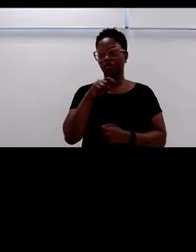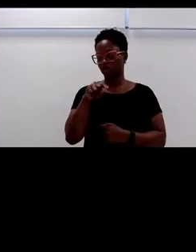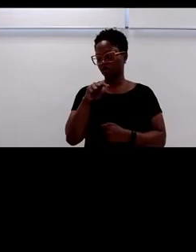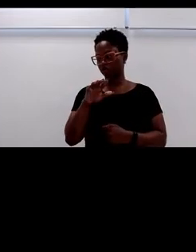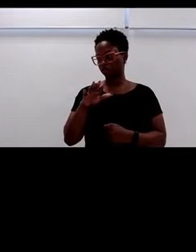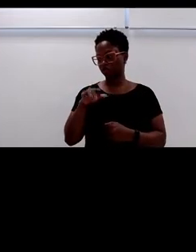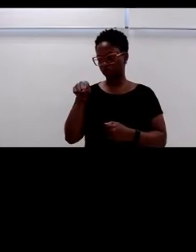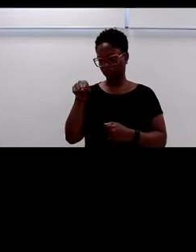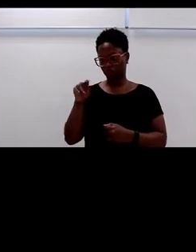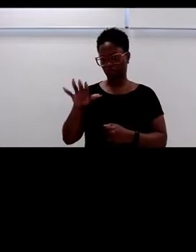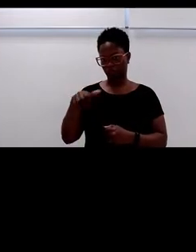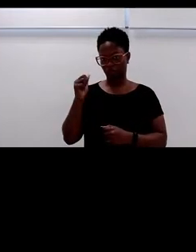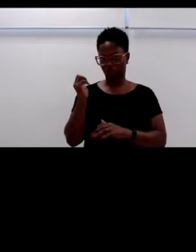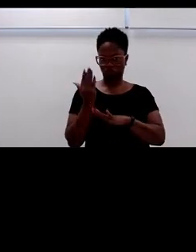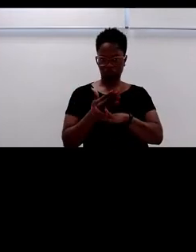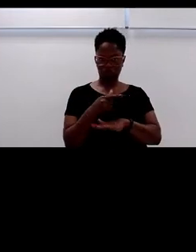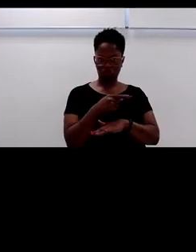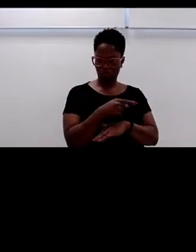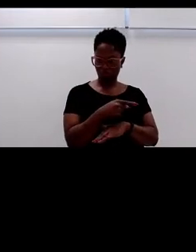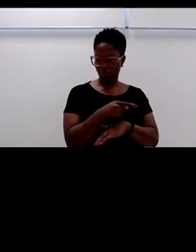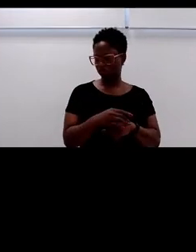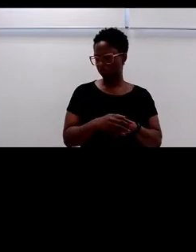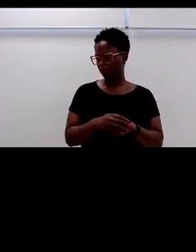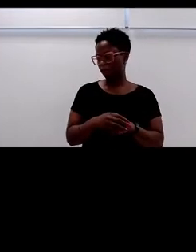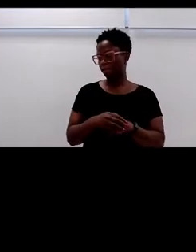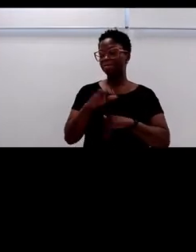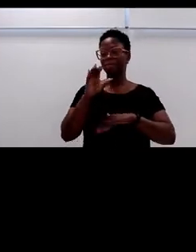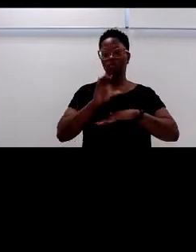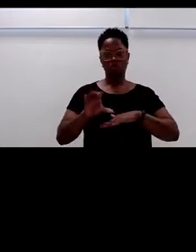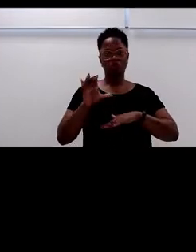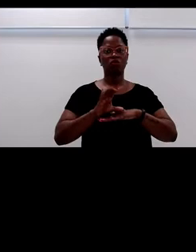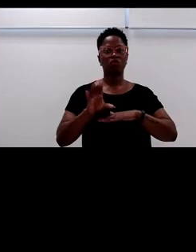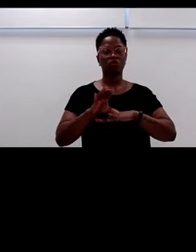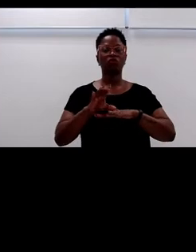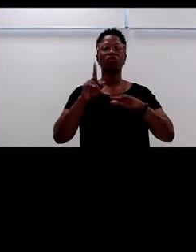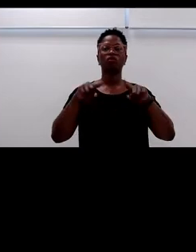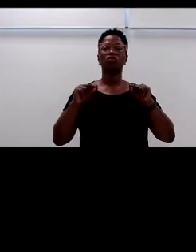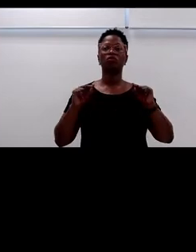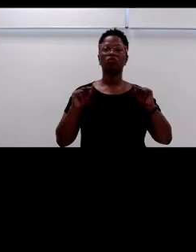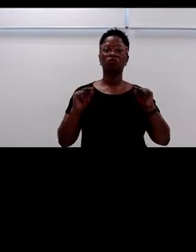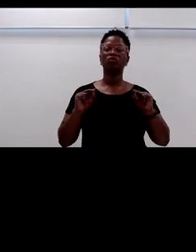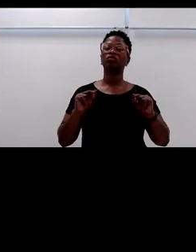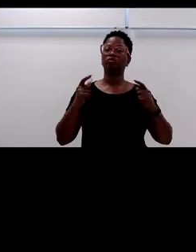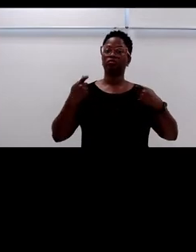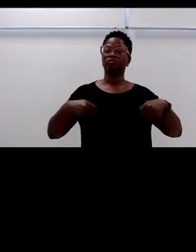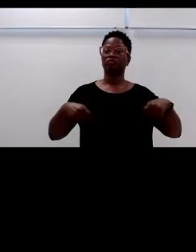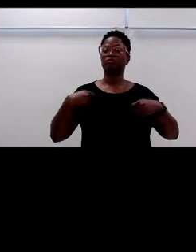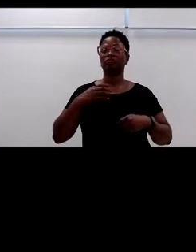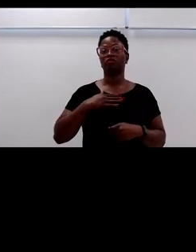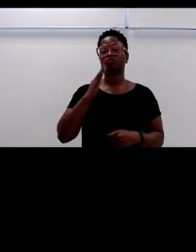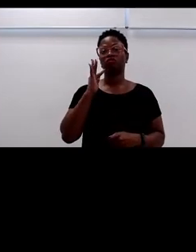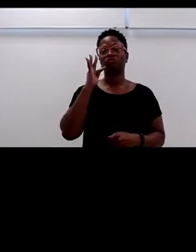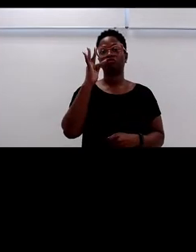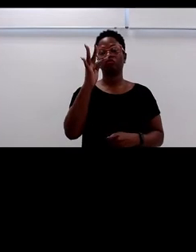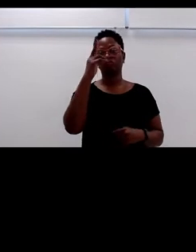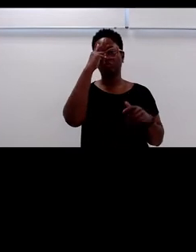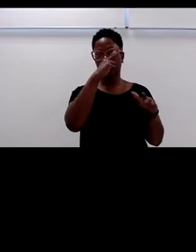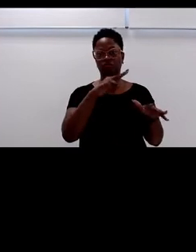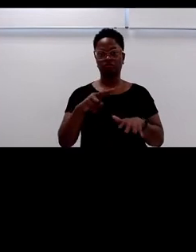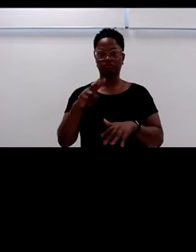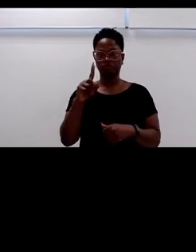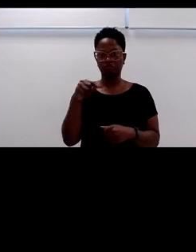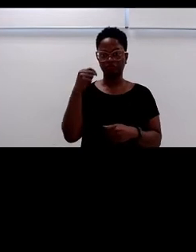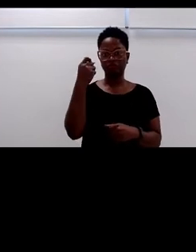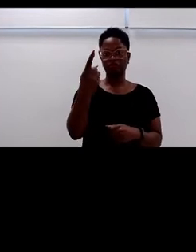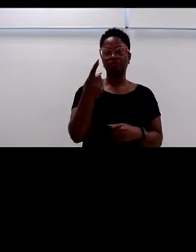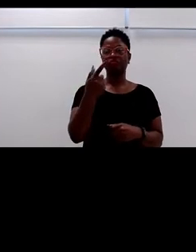aqui, ó. Esse curso, de maneira geral, está sendo determinante no meu futuro. Semana que vem, eu